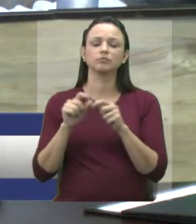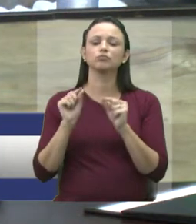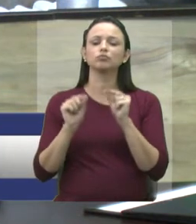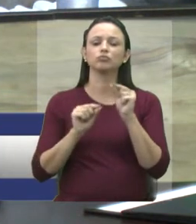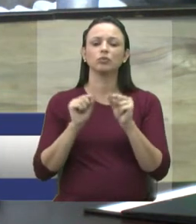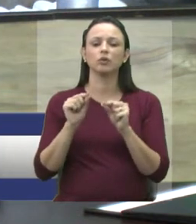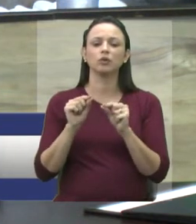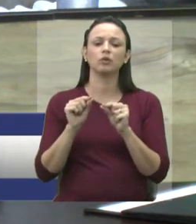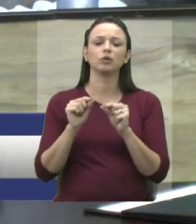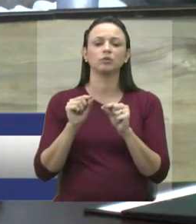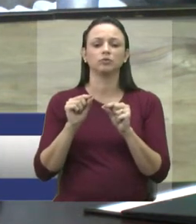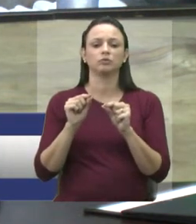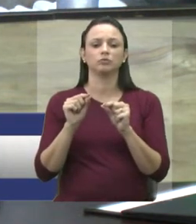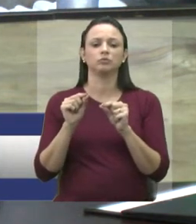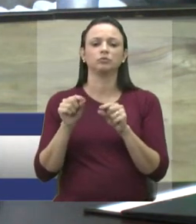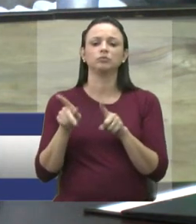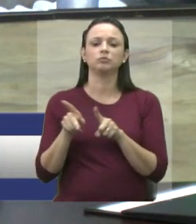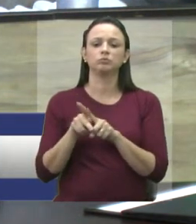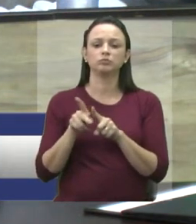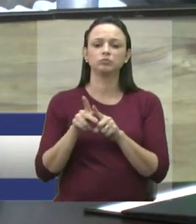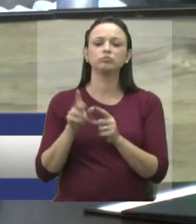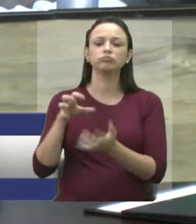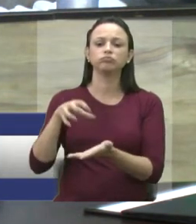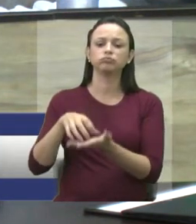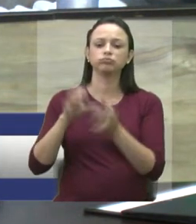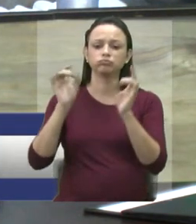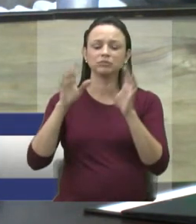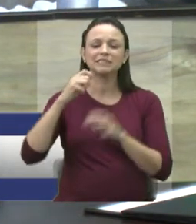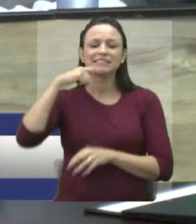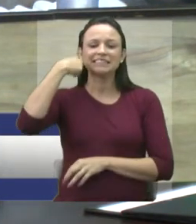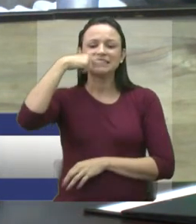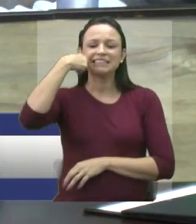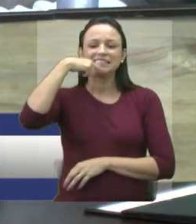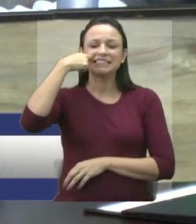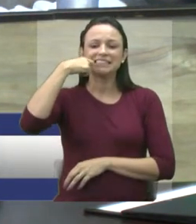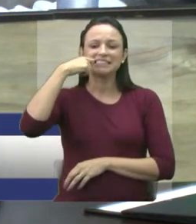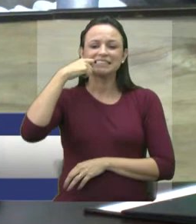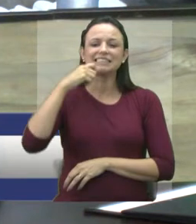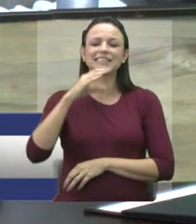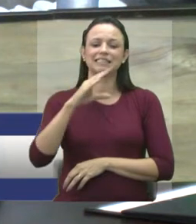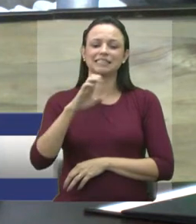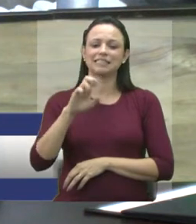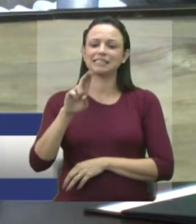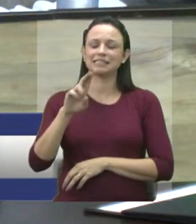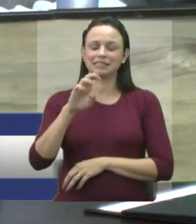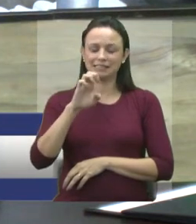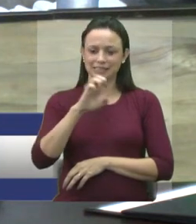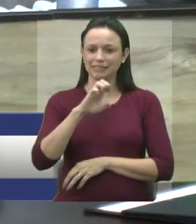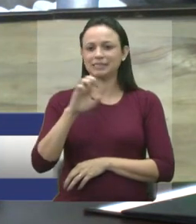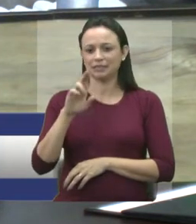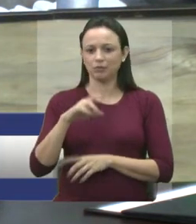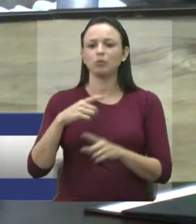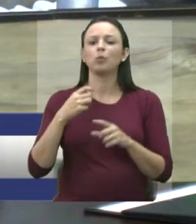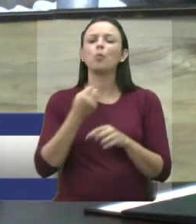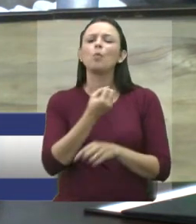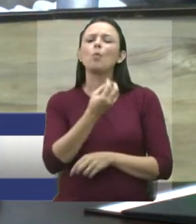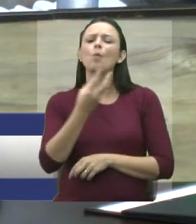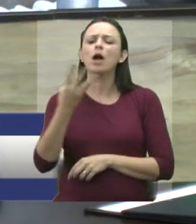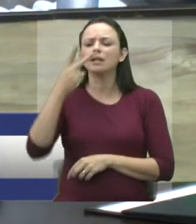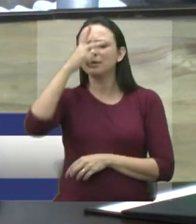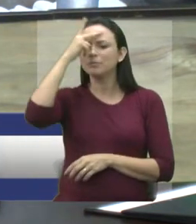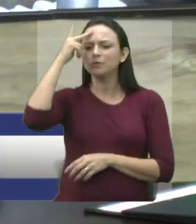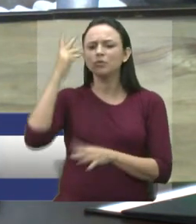procedimentos no Centro de Especialidades Odontológicas, CEL, e quantas aguardam